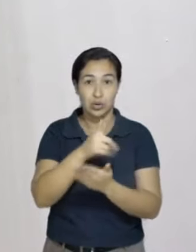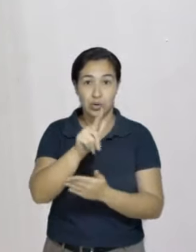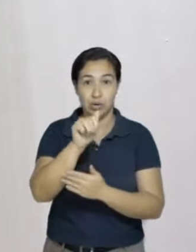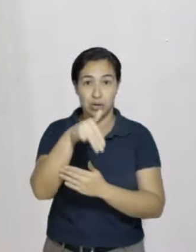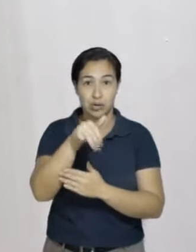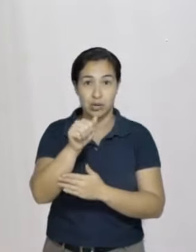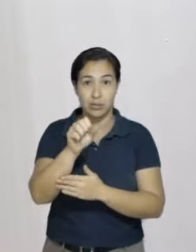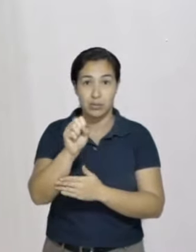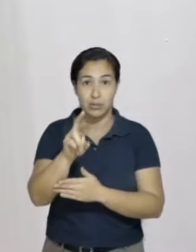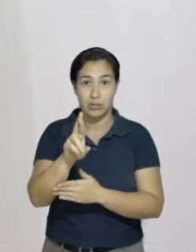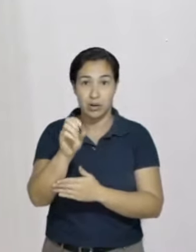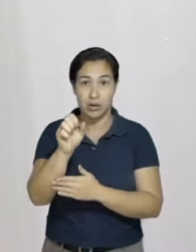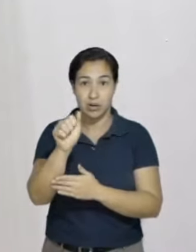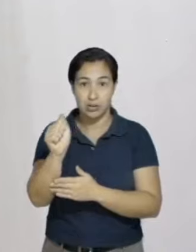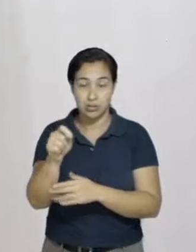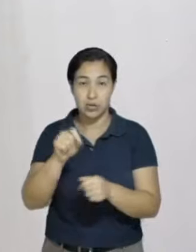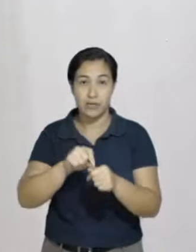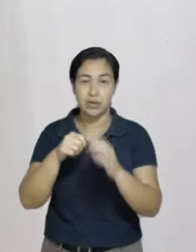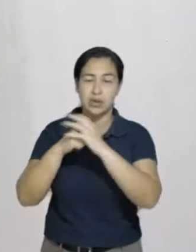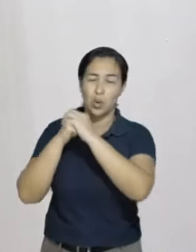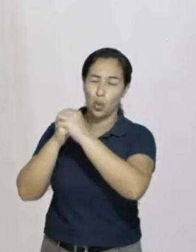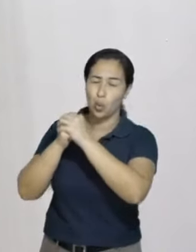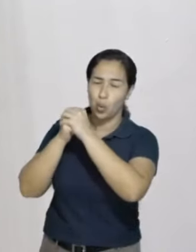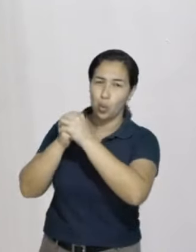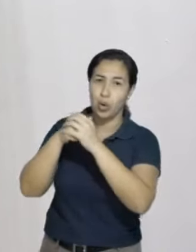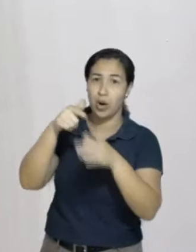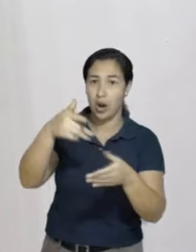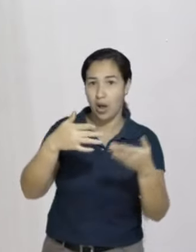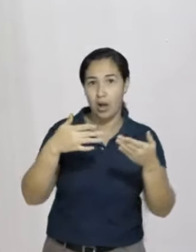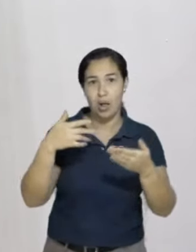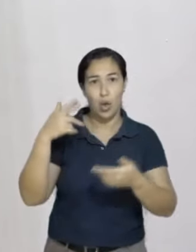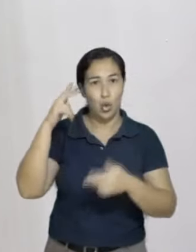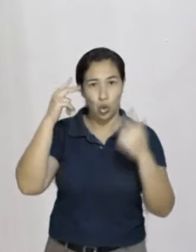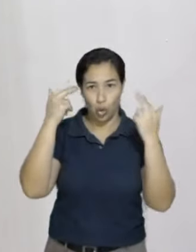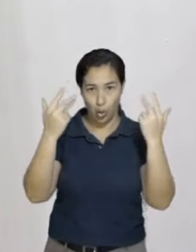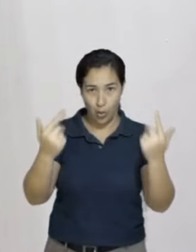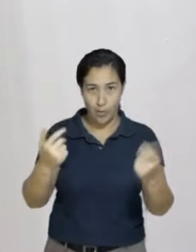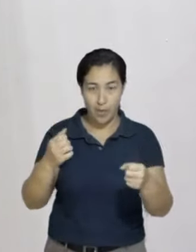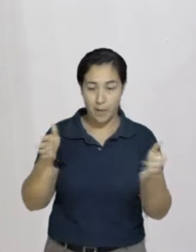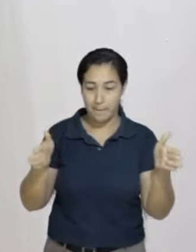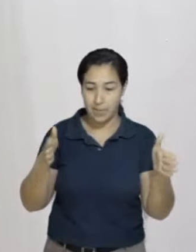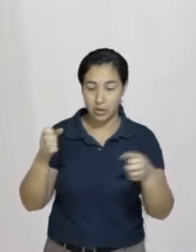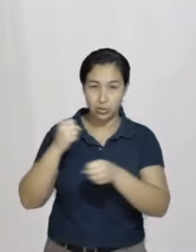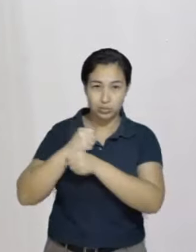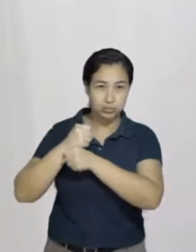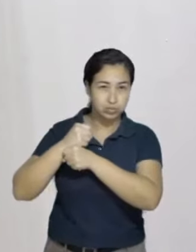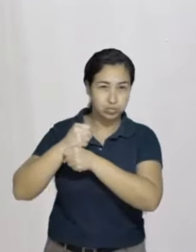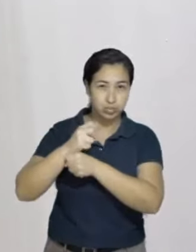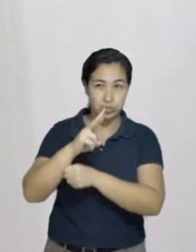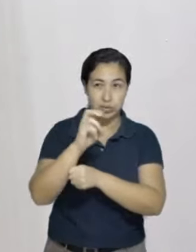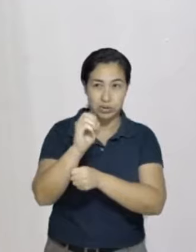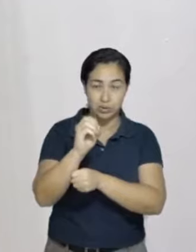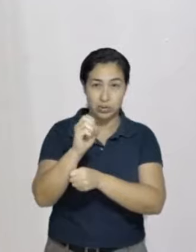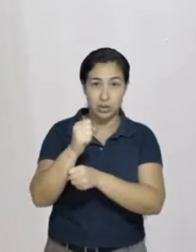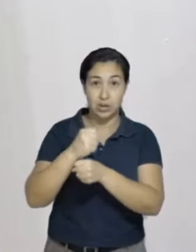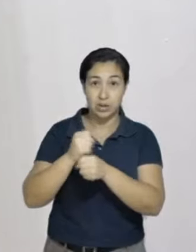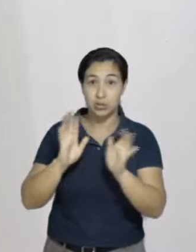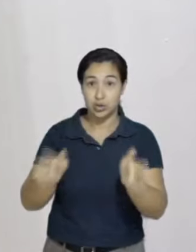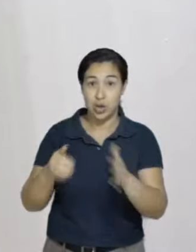uma oração que é tradicional lá na cidade foi suspense a 50 anos uma oração que é